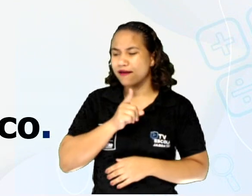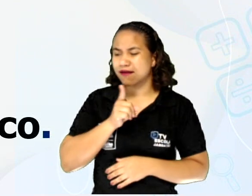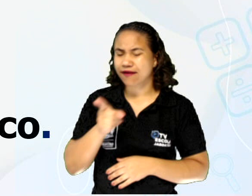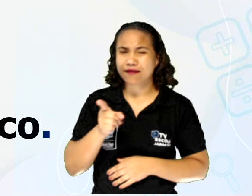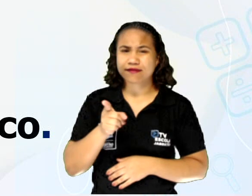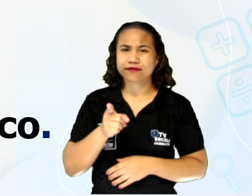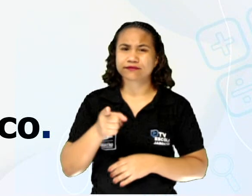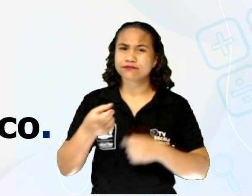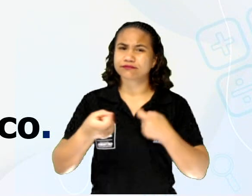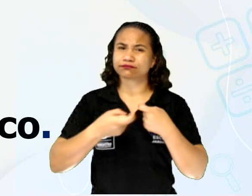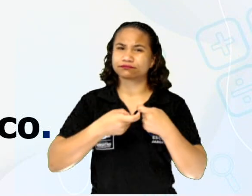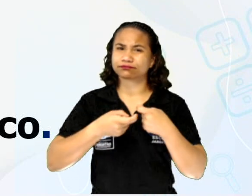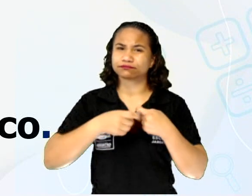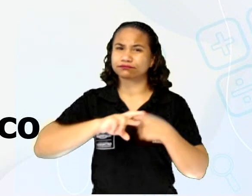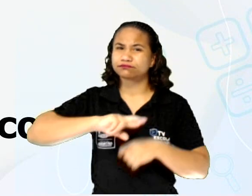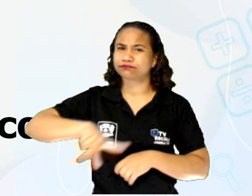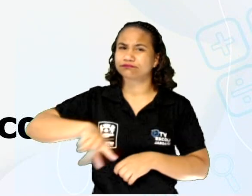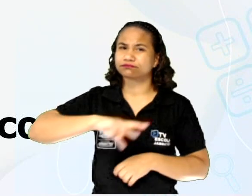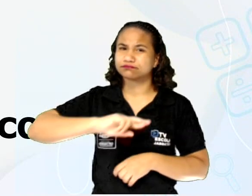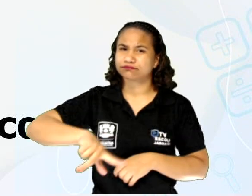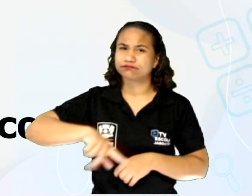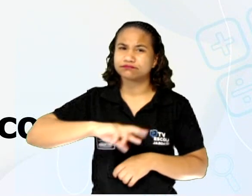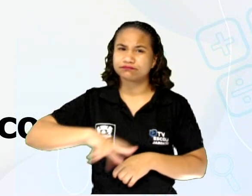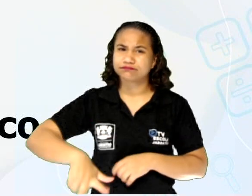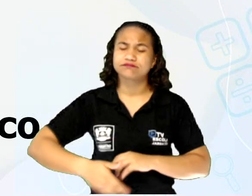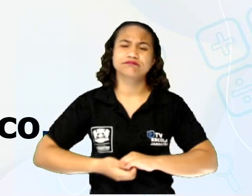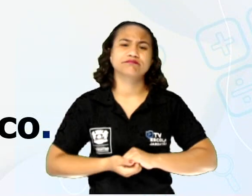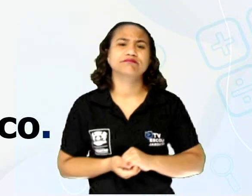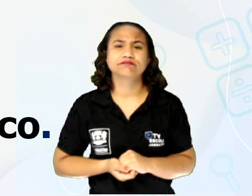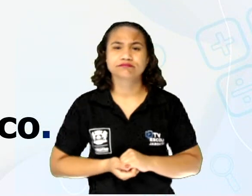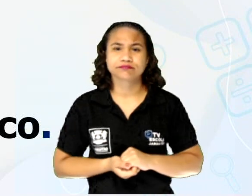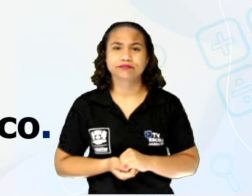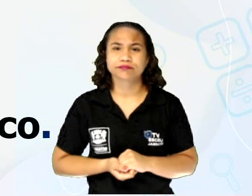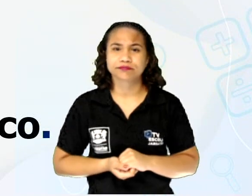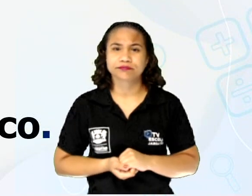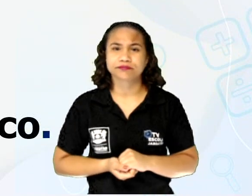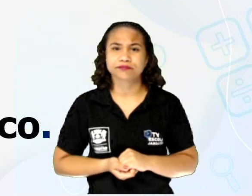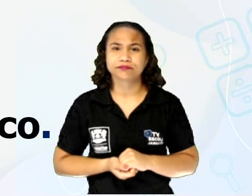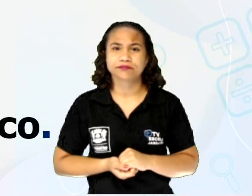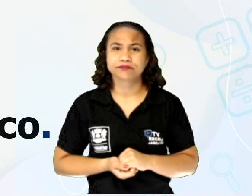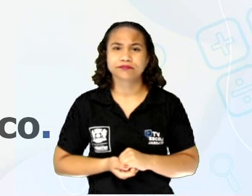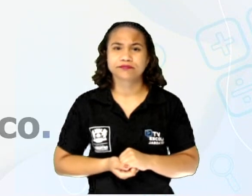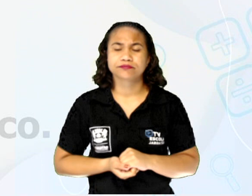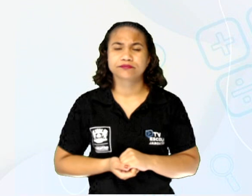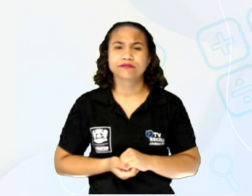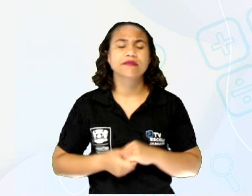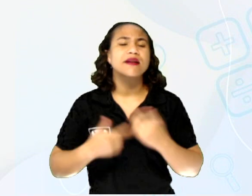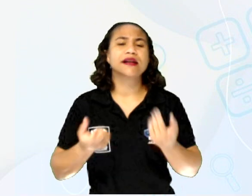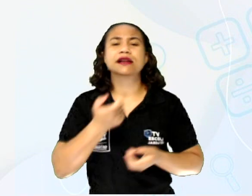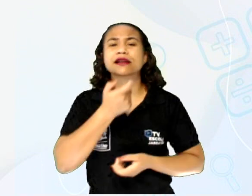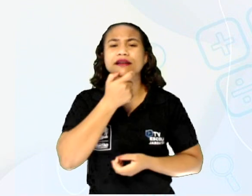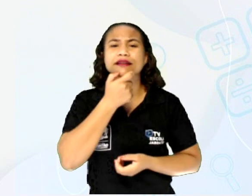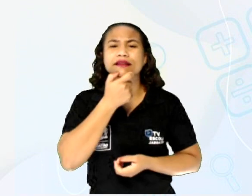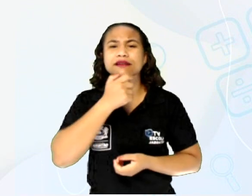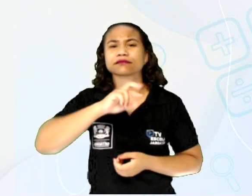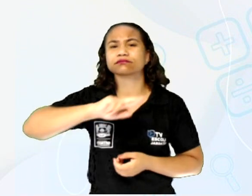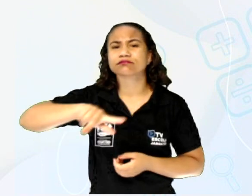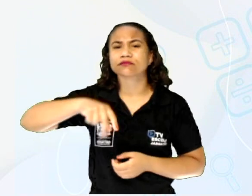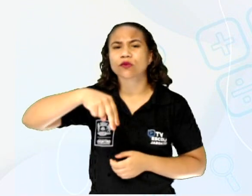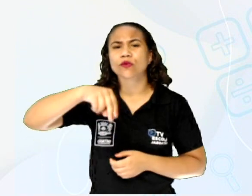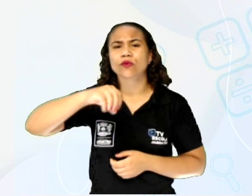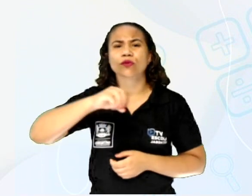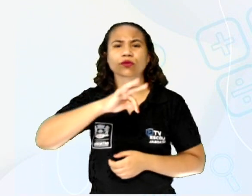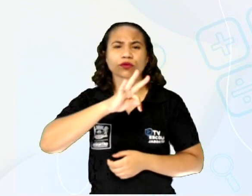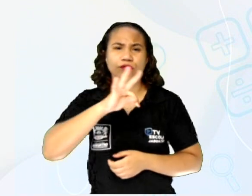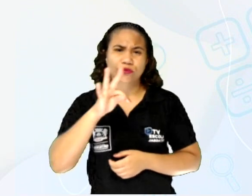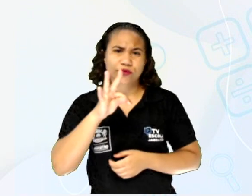gente agora está negando, estamos utilizando o não. Em inglês, este não é not. E a